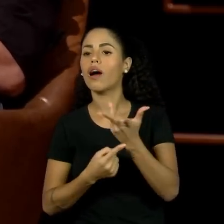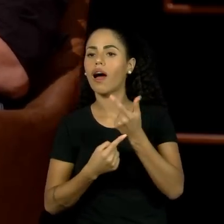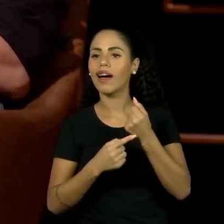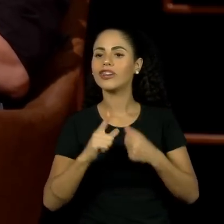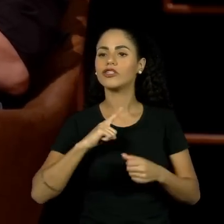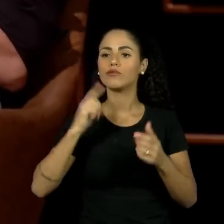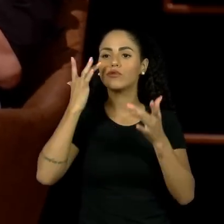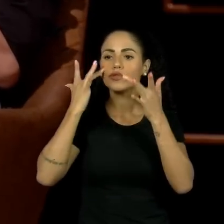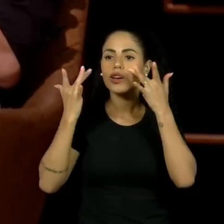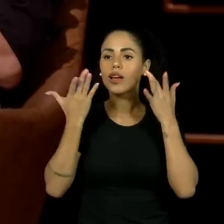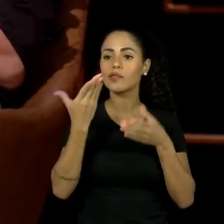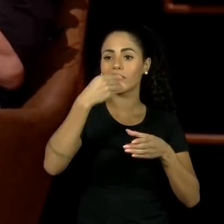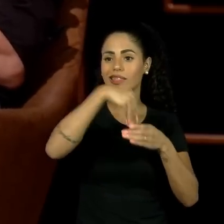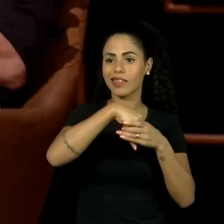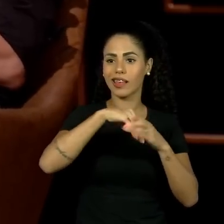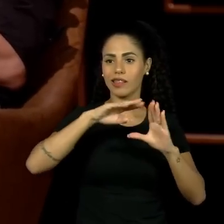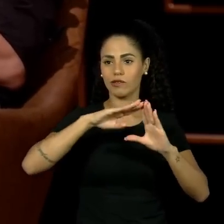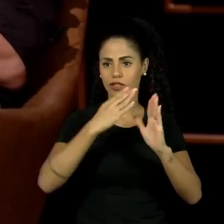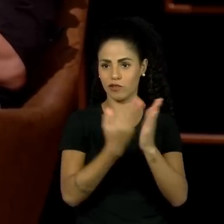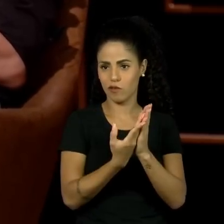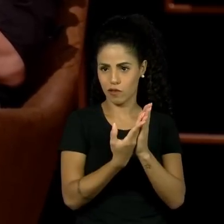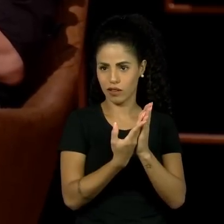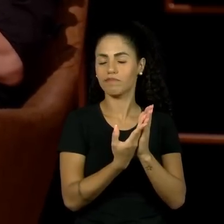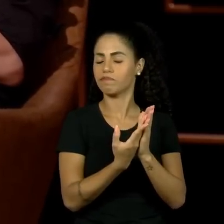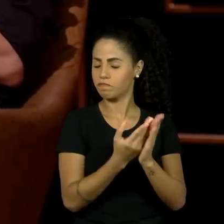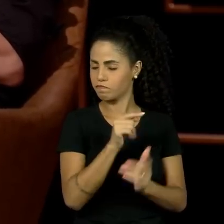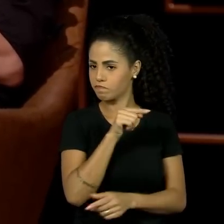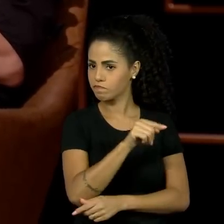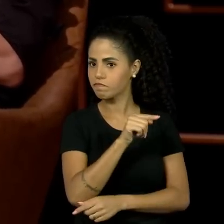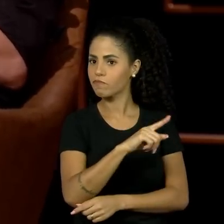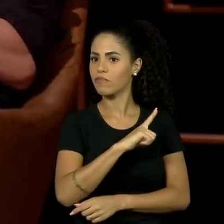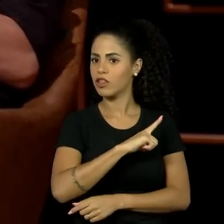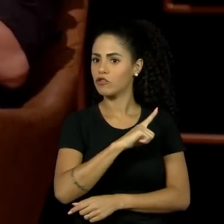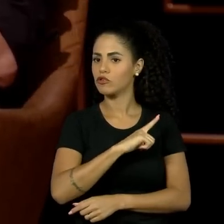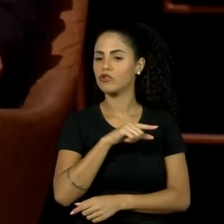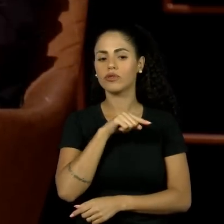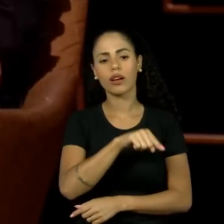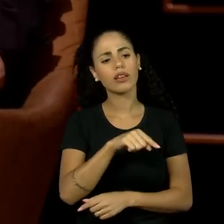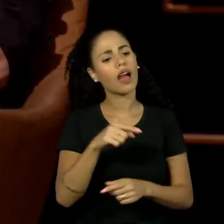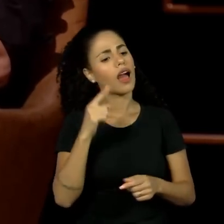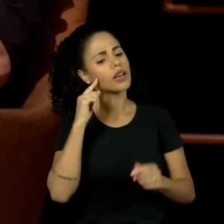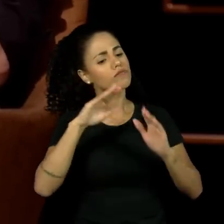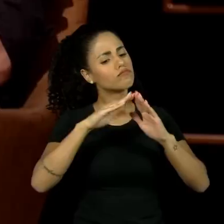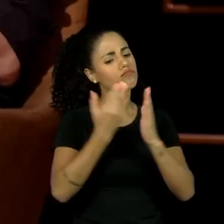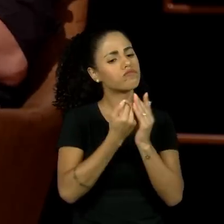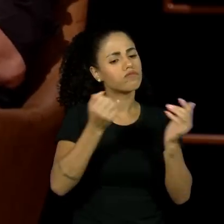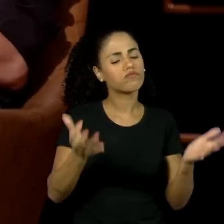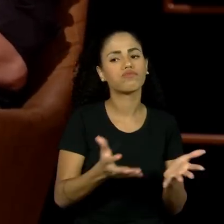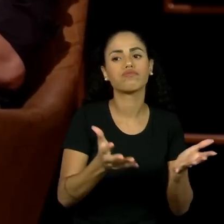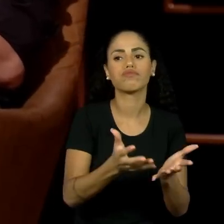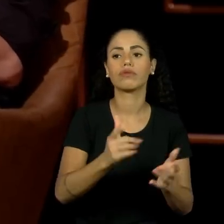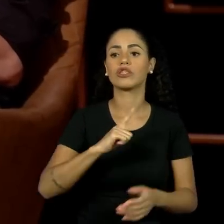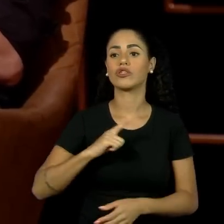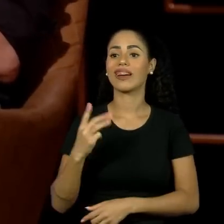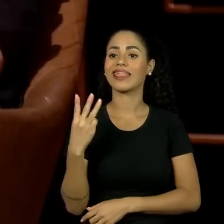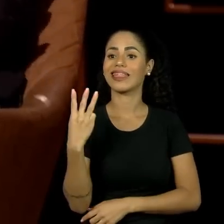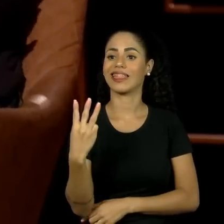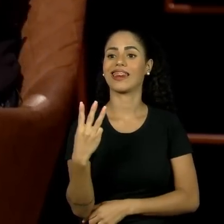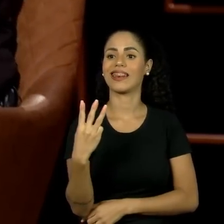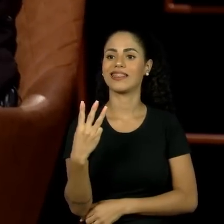muito forte no Colégio Objetivo. O colégio dava muita força, então tinham 3 grupos de